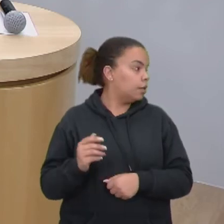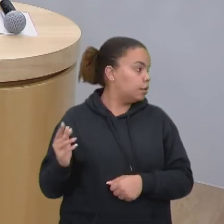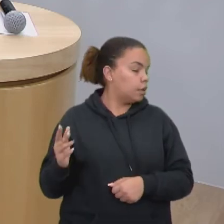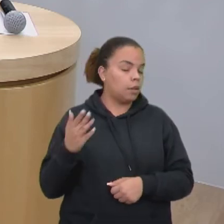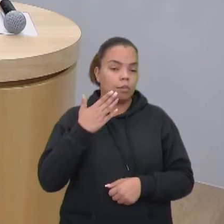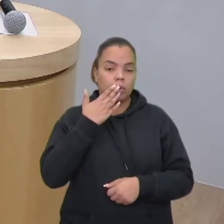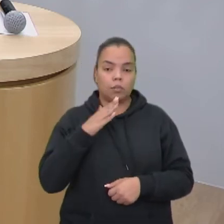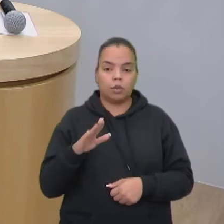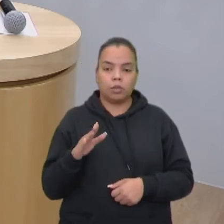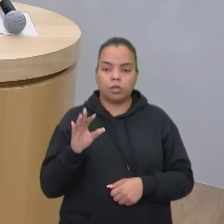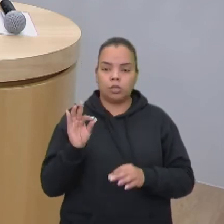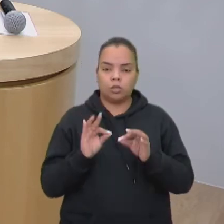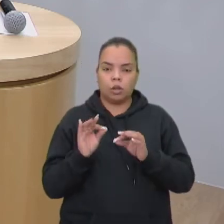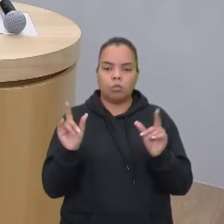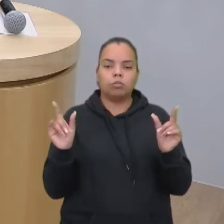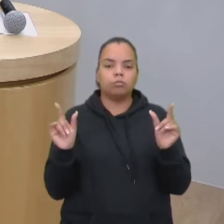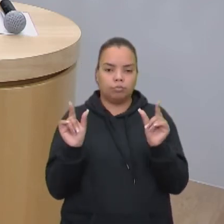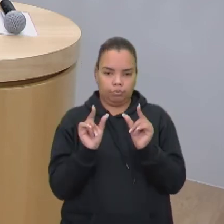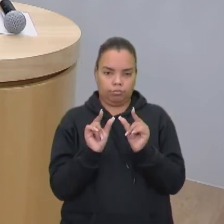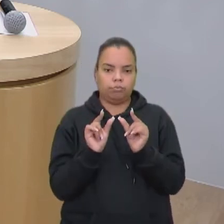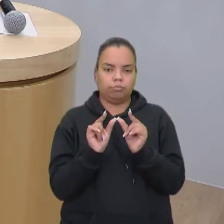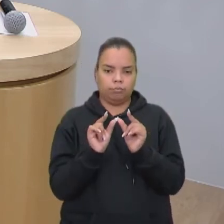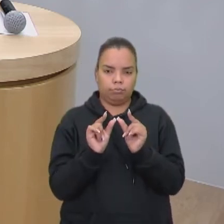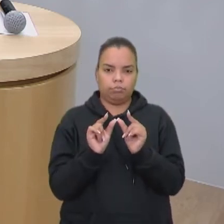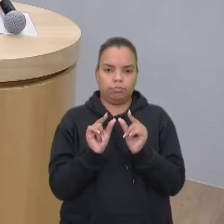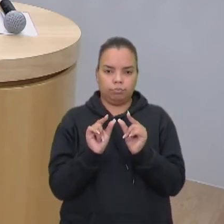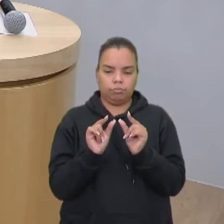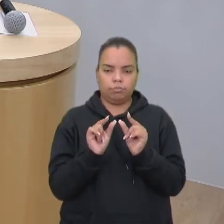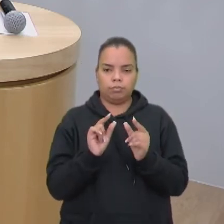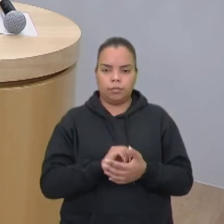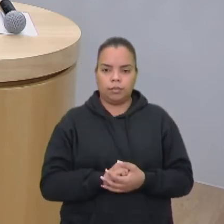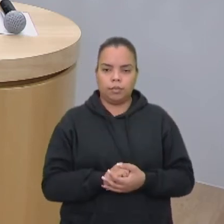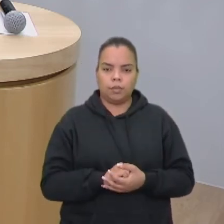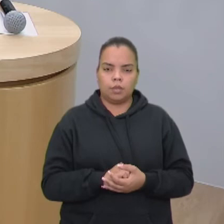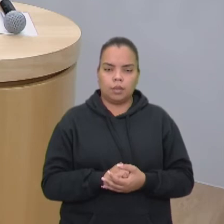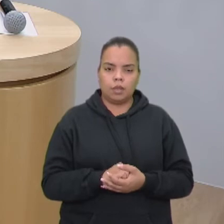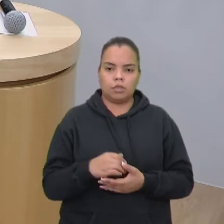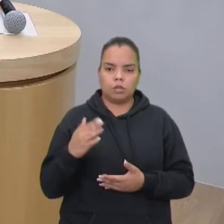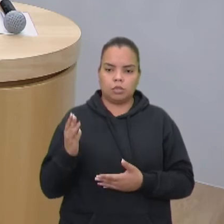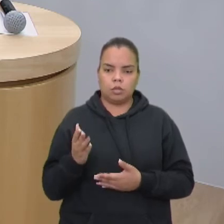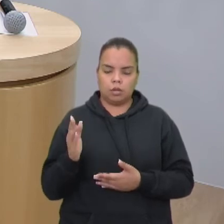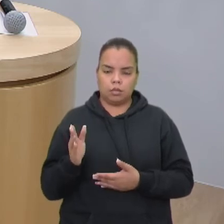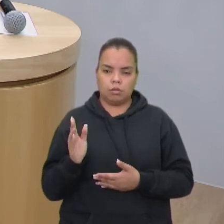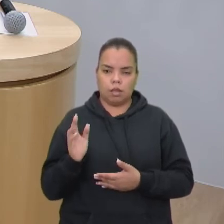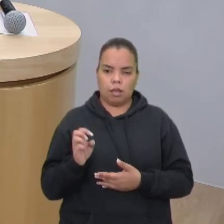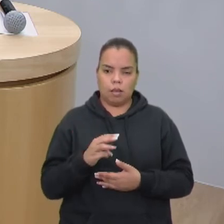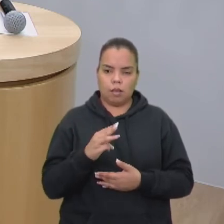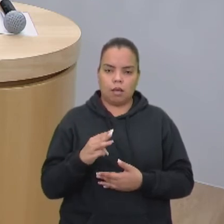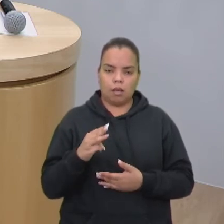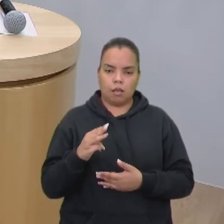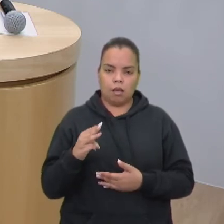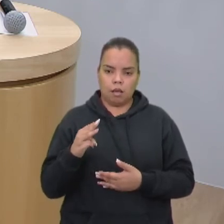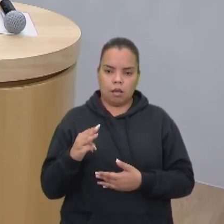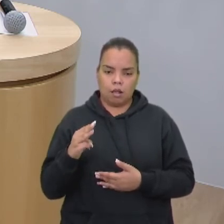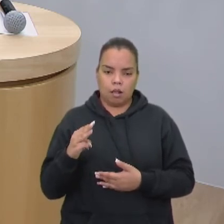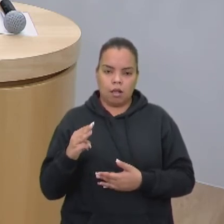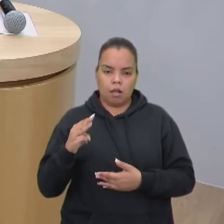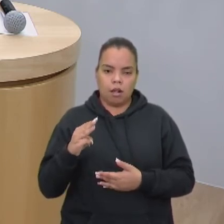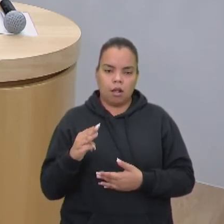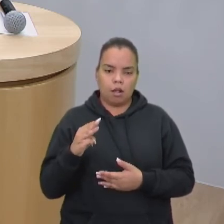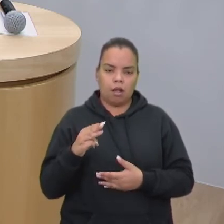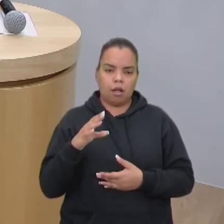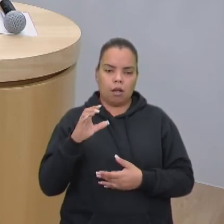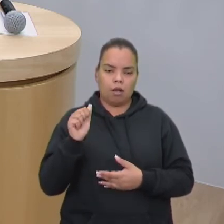para vocês, era só um trechinho, tá? Mas vocês têm aí o link no material, vocês podem acessar, assistir por completo, acessar o